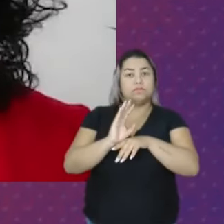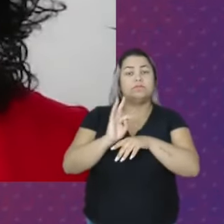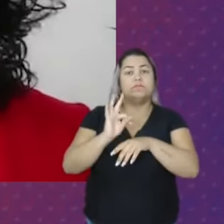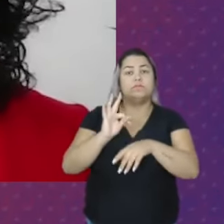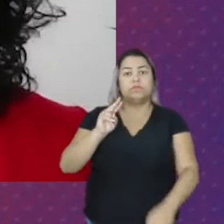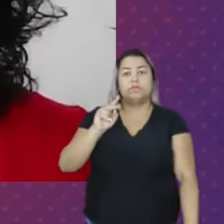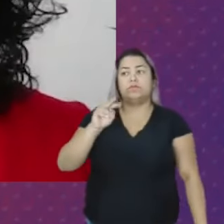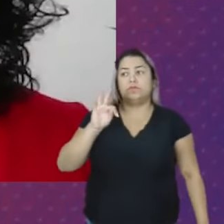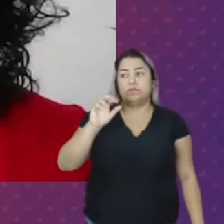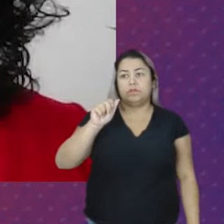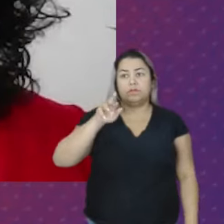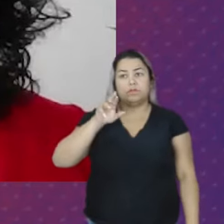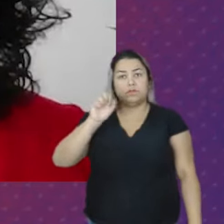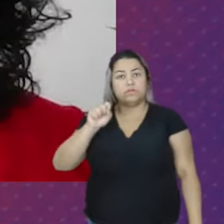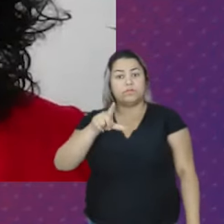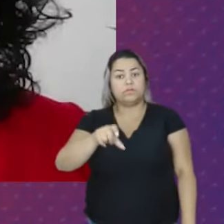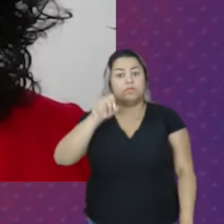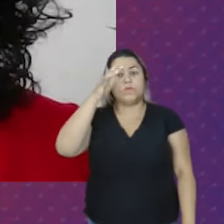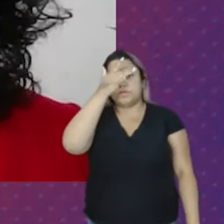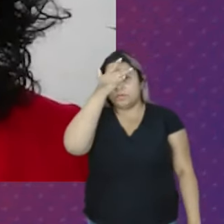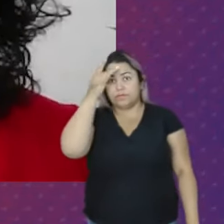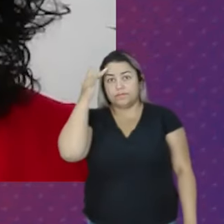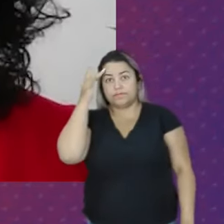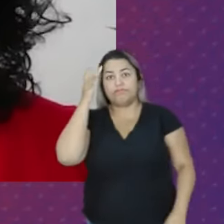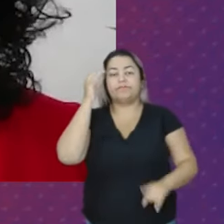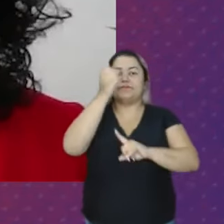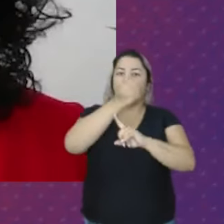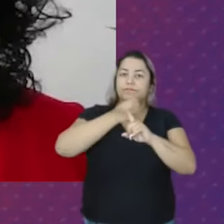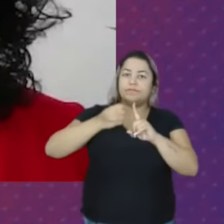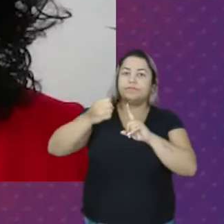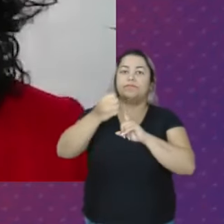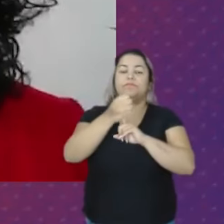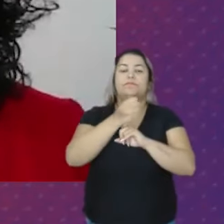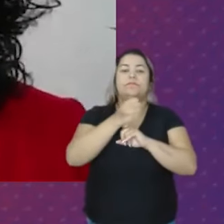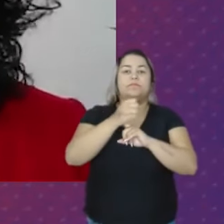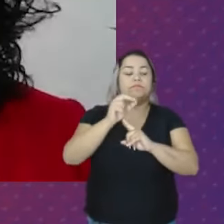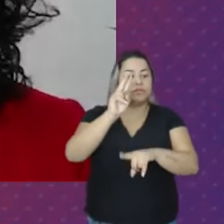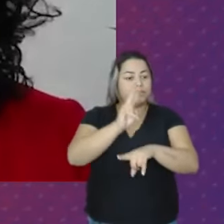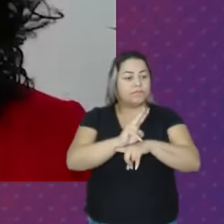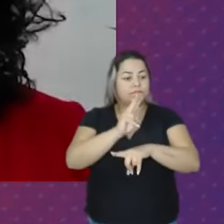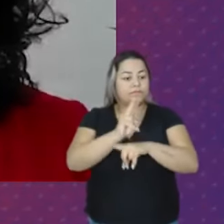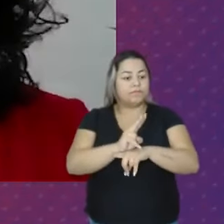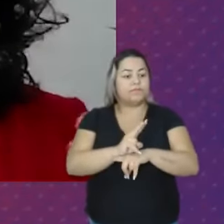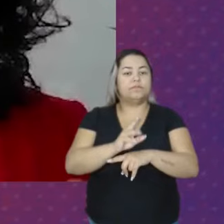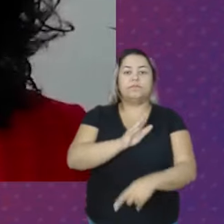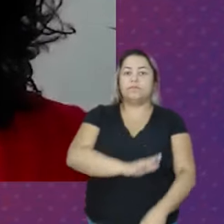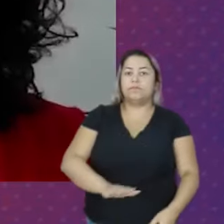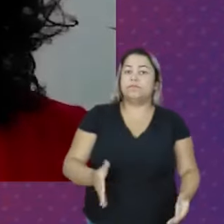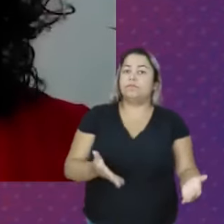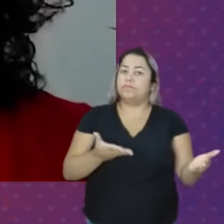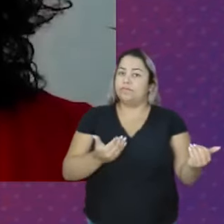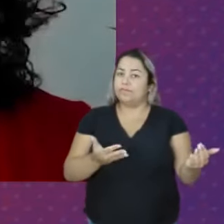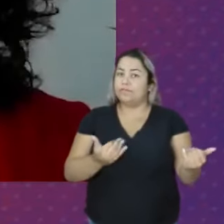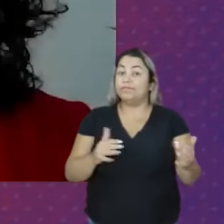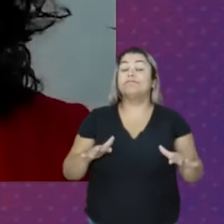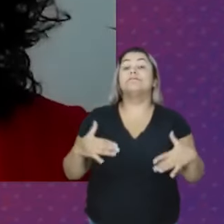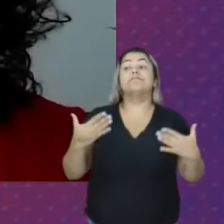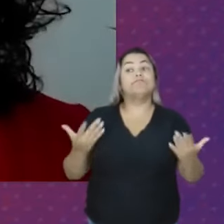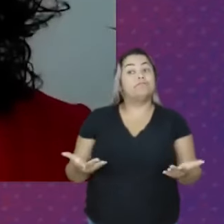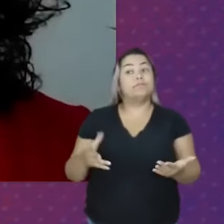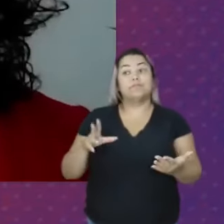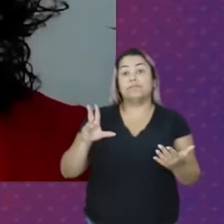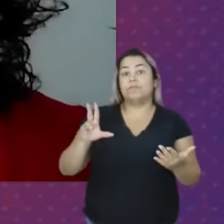tutelares, eles são pessoas escolhidas pela sociedade para zelar pelo direito da criança e do adolescente. Então, não